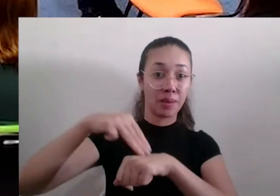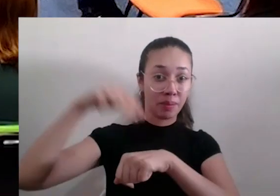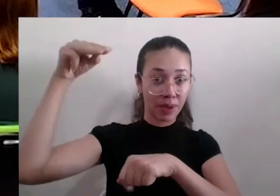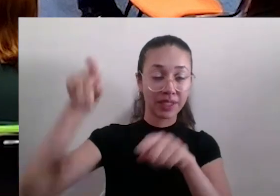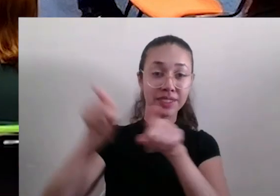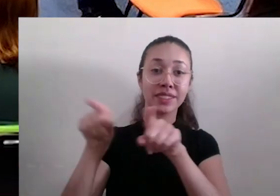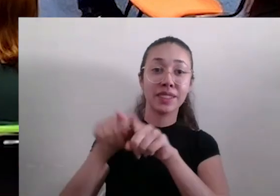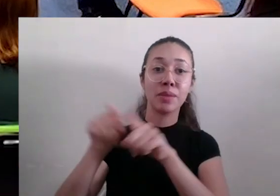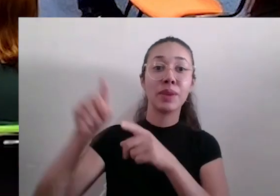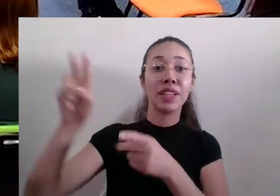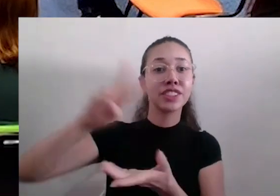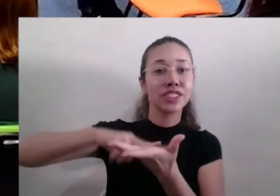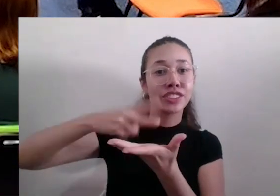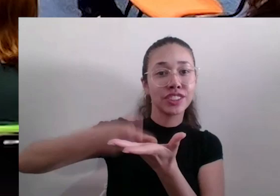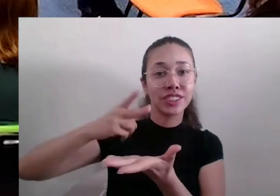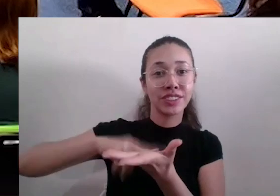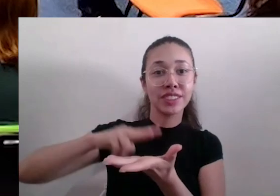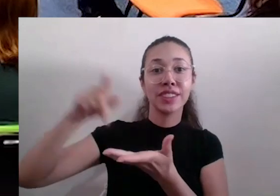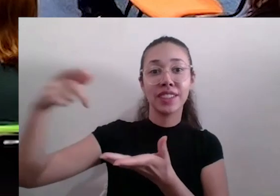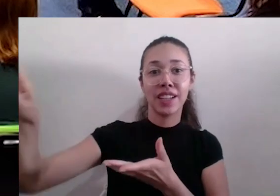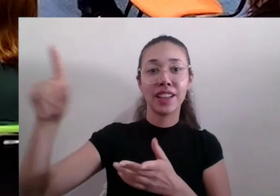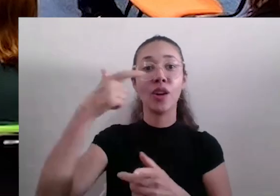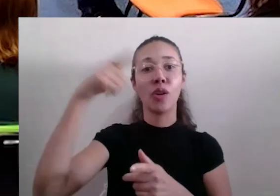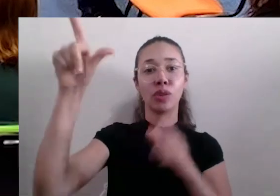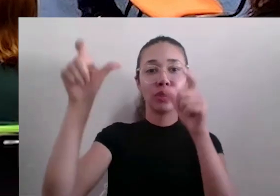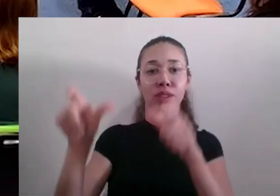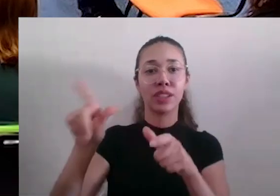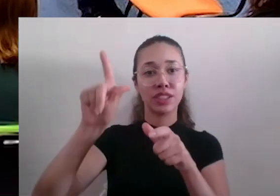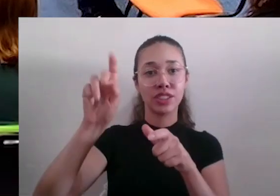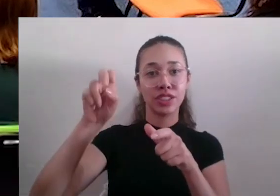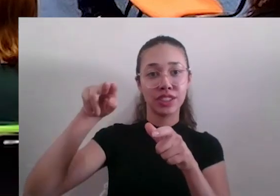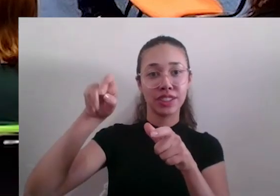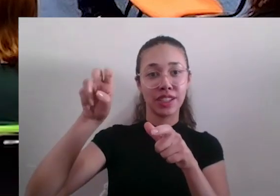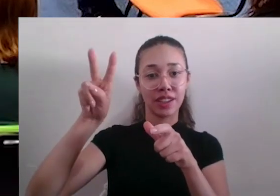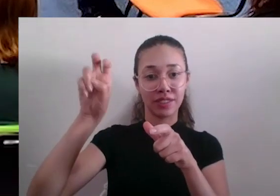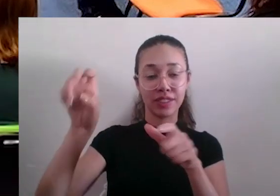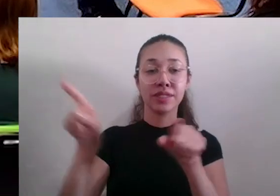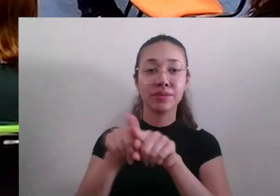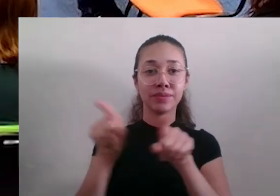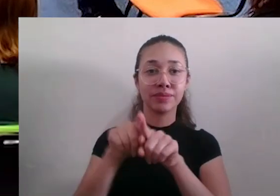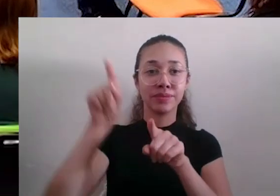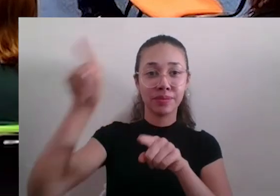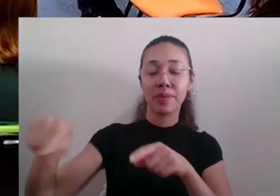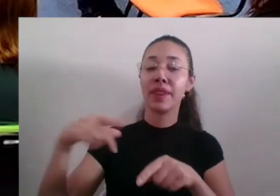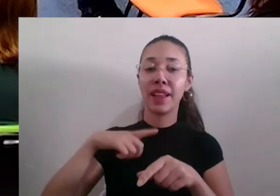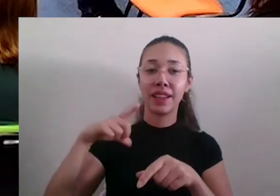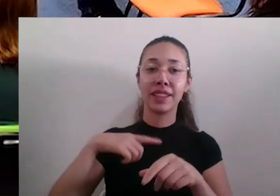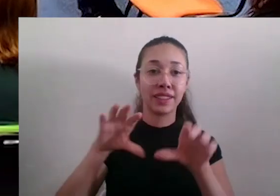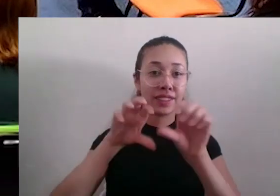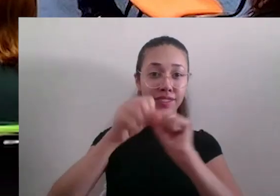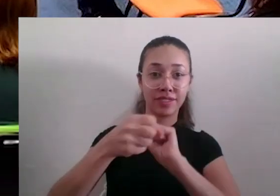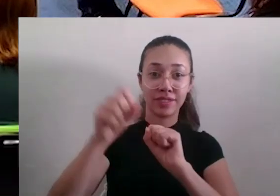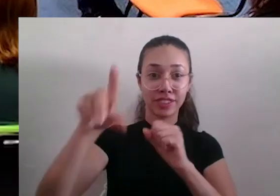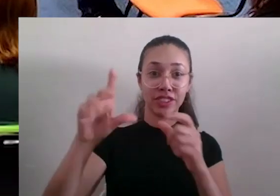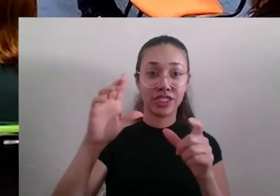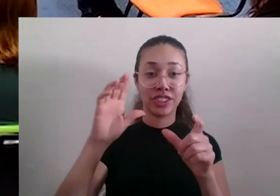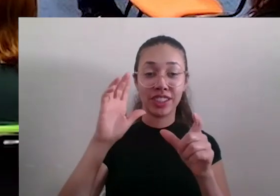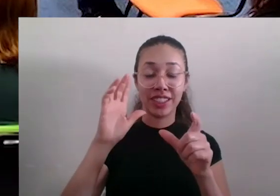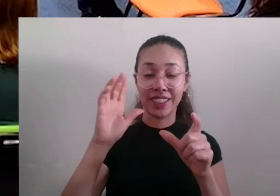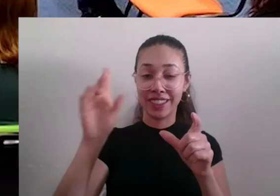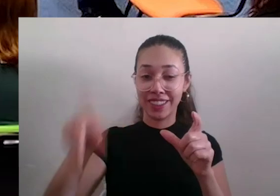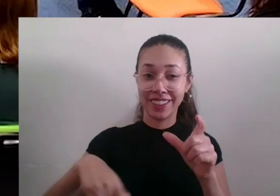pela universit de Geneve é graduada em letras pela PUC do rio em 2019 fundou a produtora de